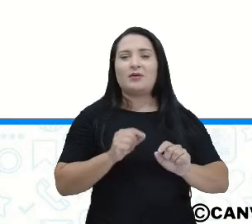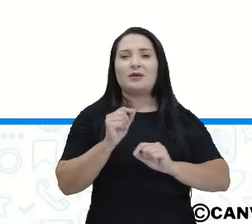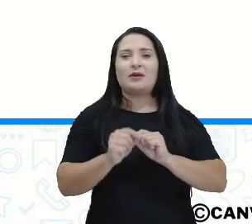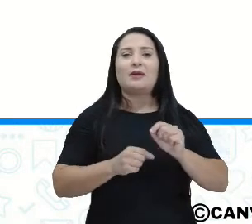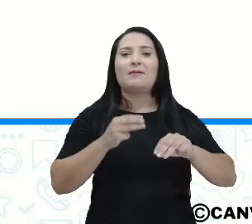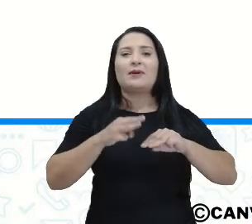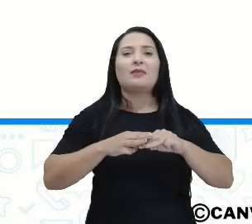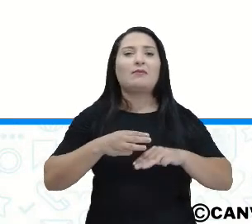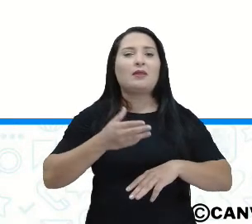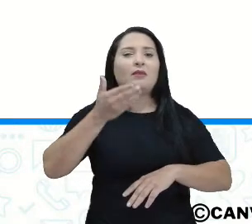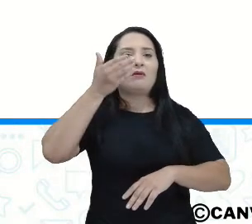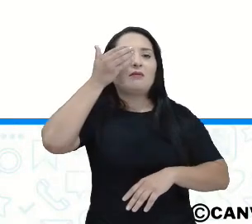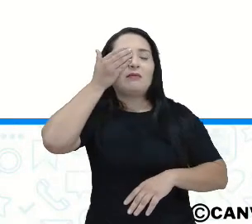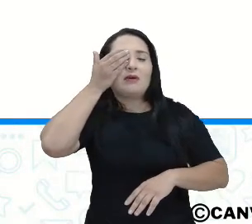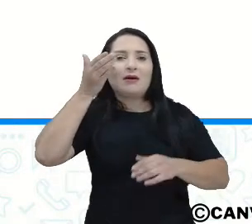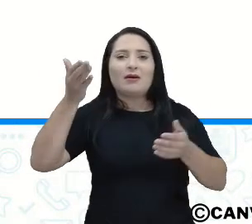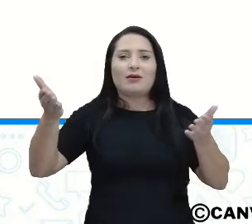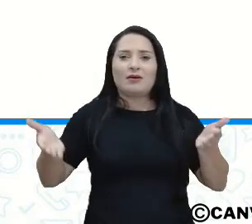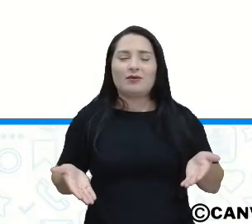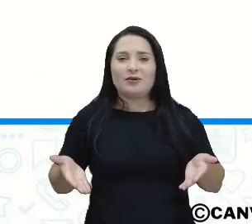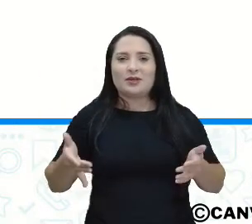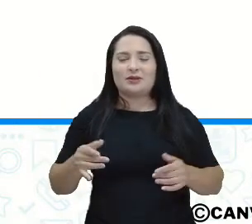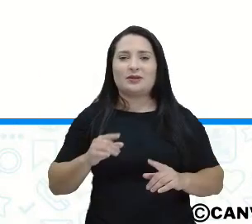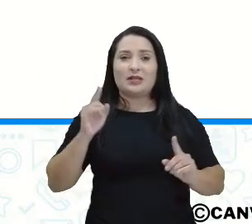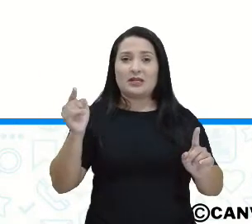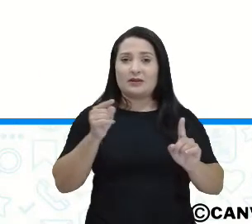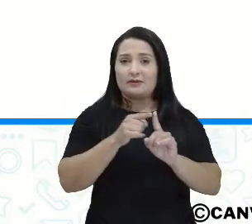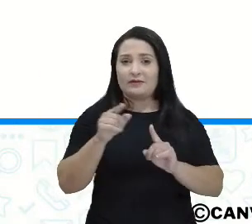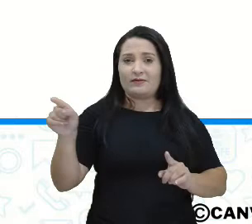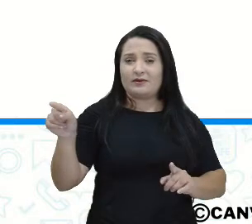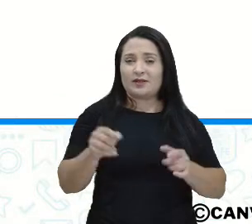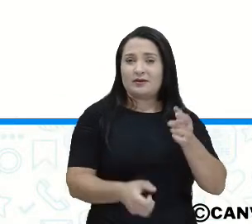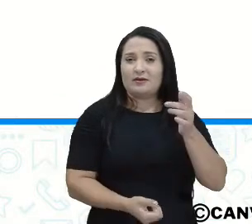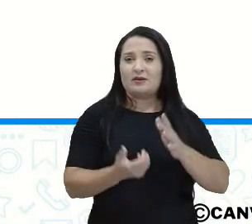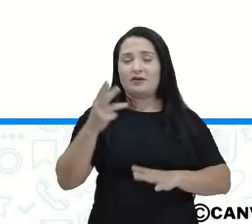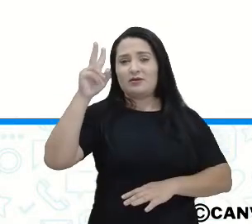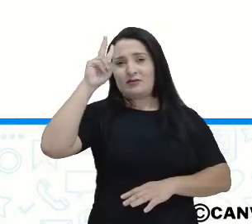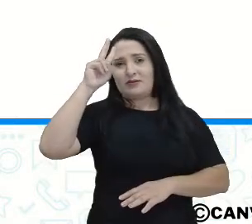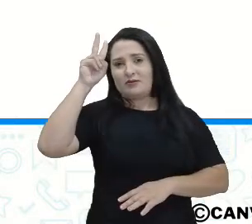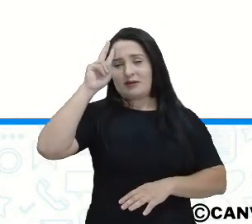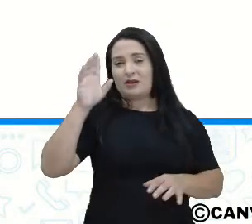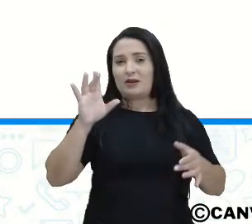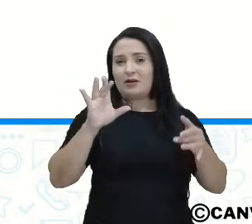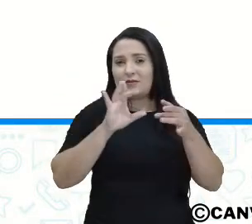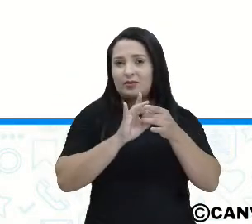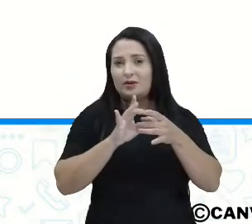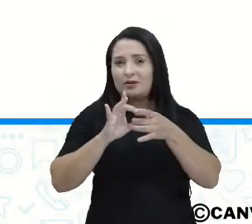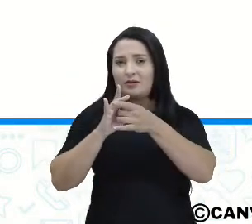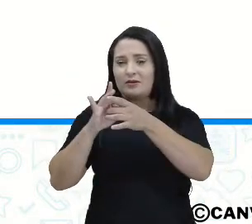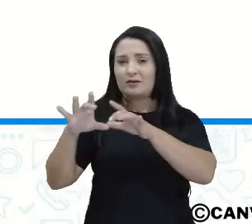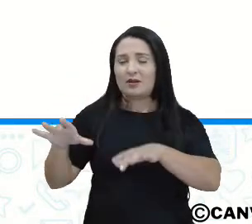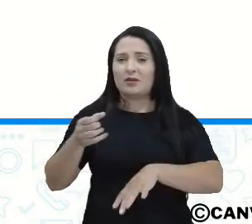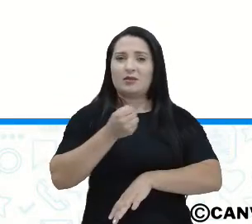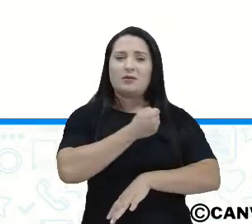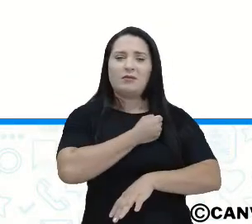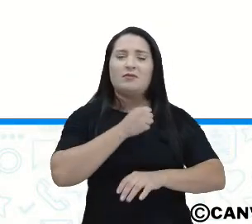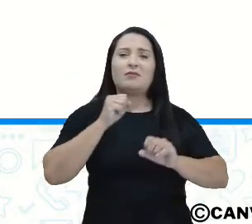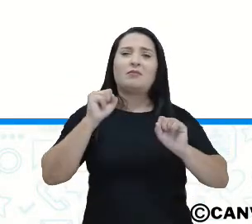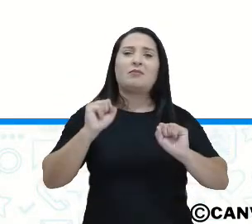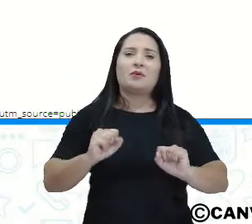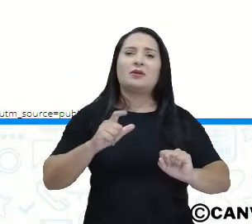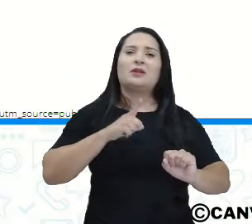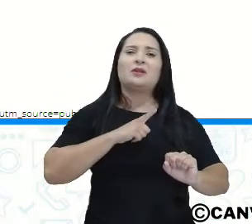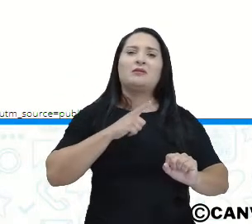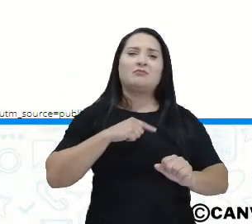de hoje, tá certo? Desafio, vocês criaram uma historinha com raciocínio de composição e decomposição. Pode envolver contos de